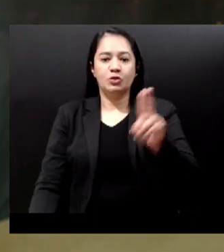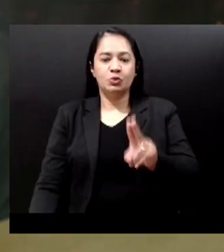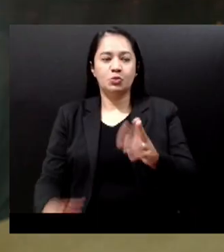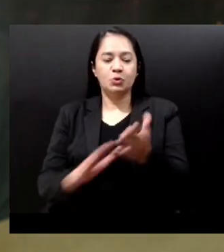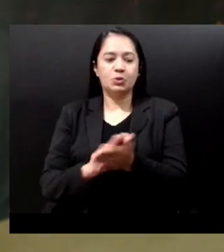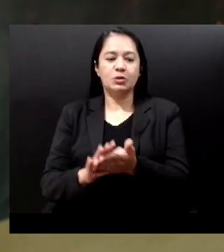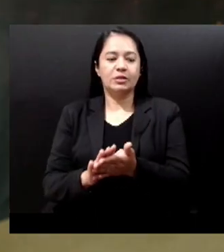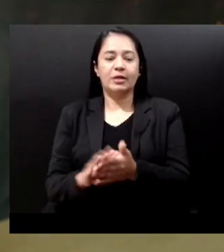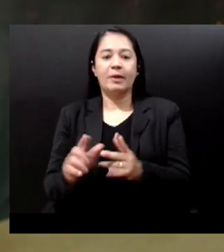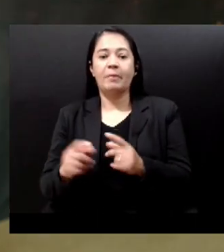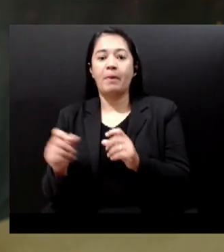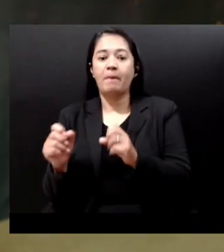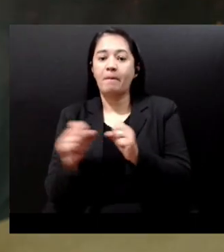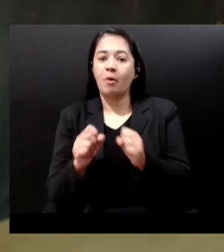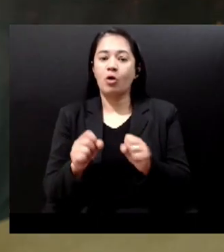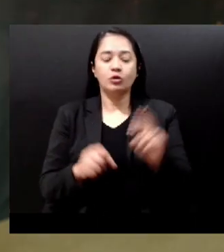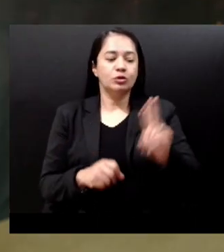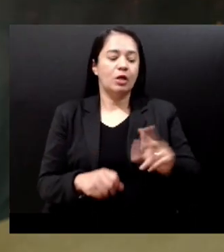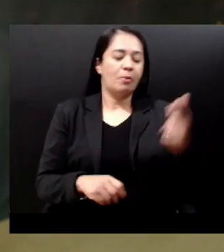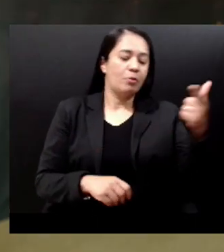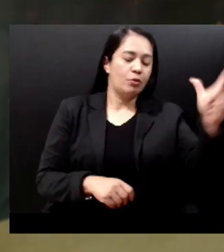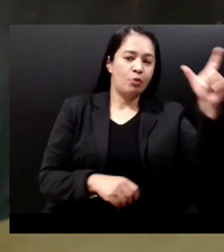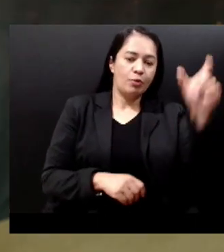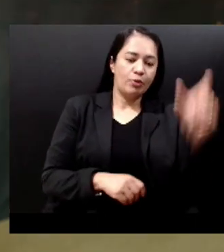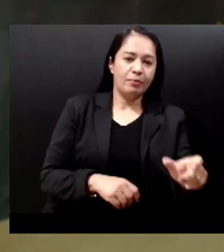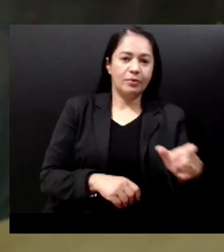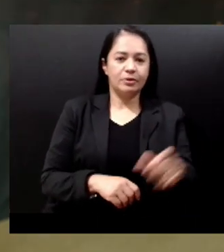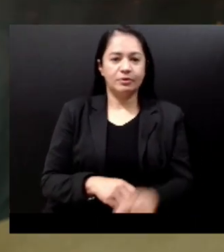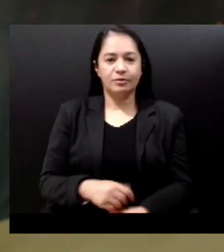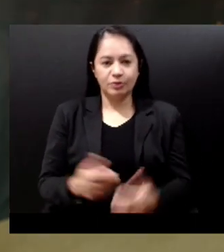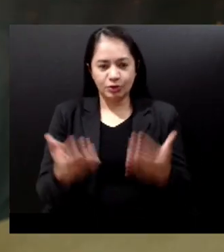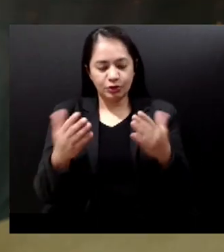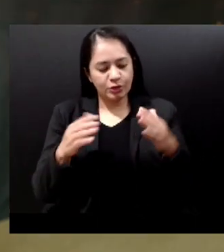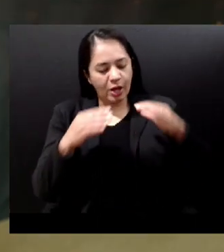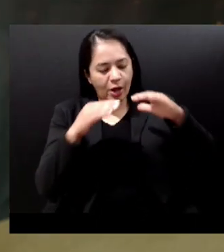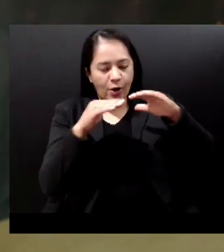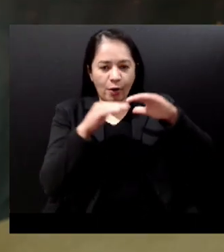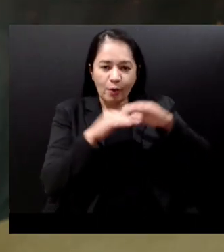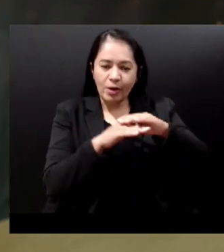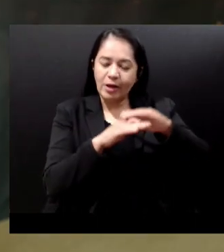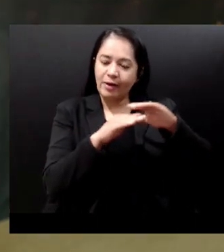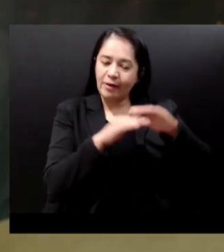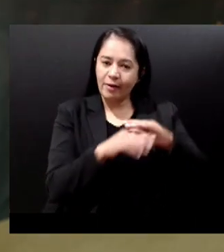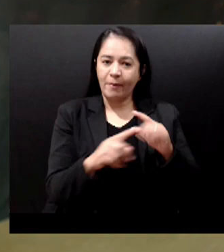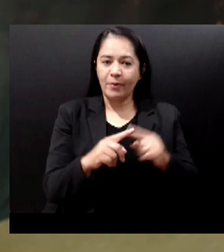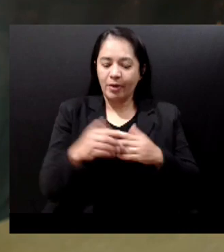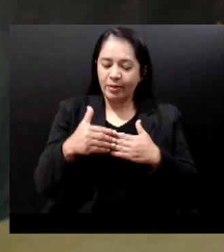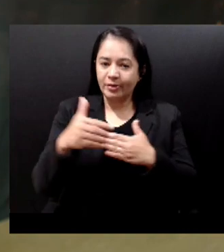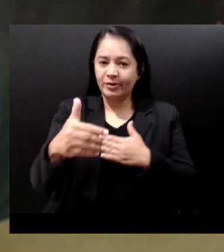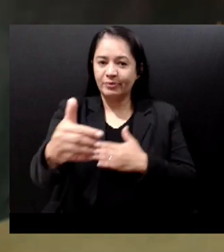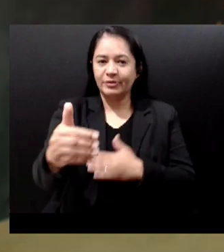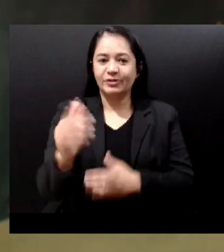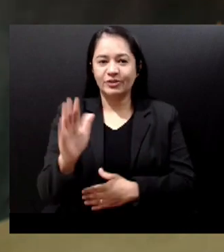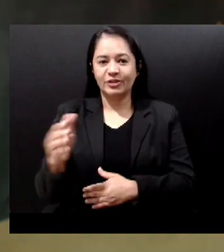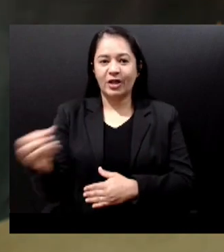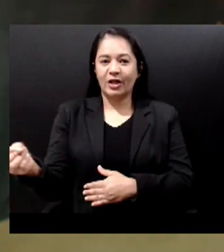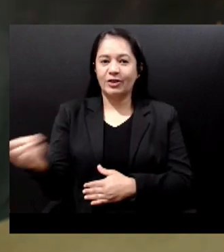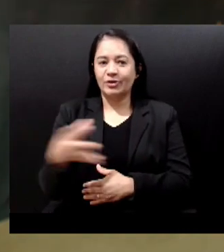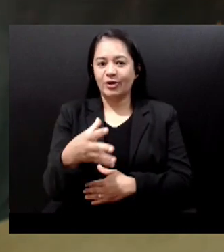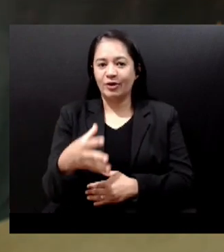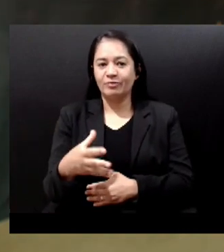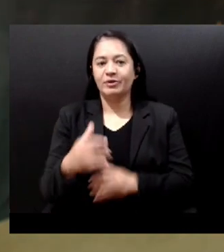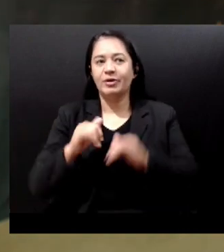possa ser usada por outra pessoa, já vai deixando no cantinho, já vai guardando, porque logo em breve será lançada, então, a próxima campanha do